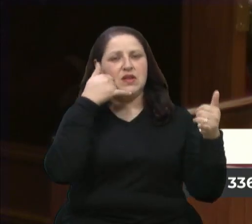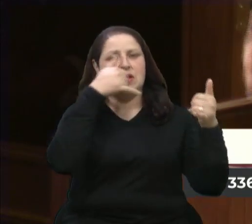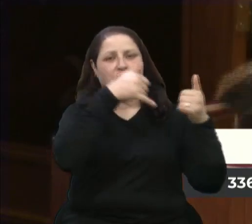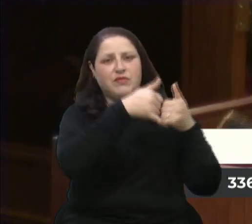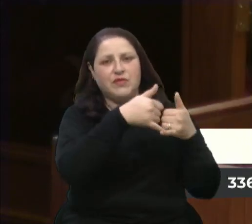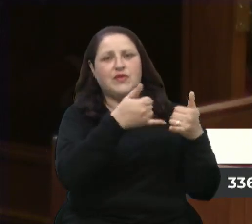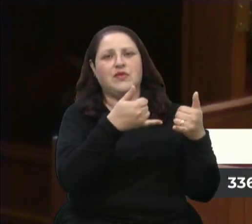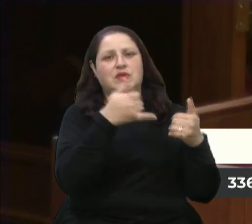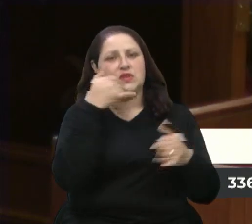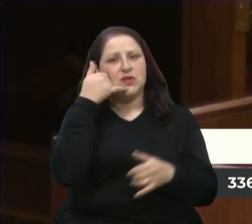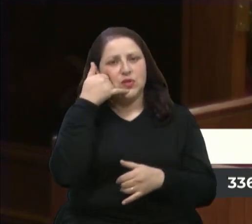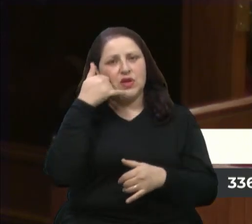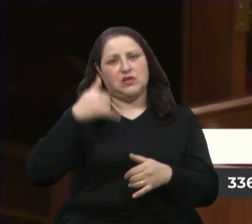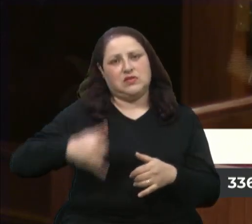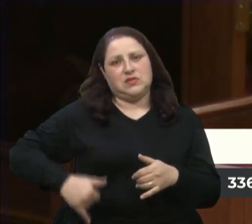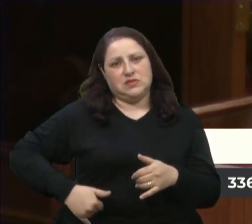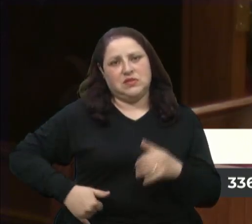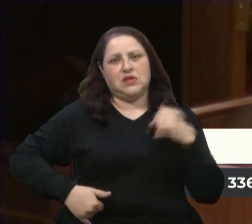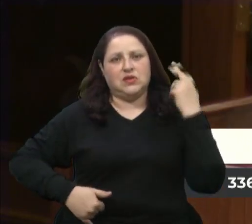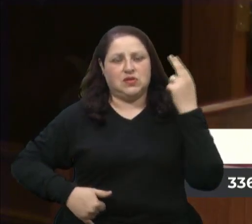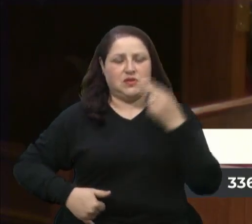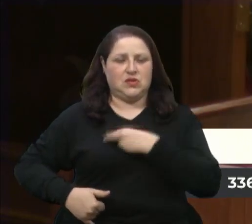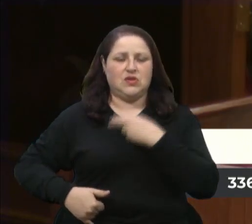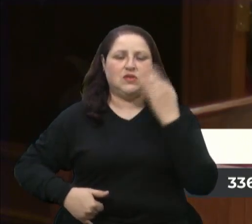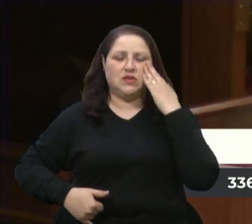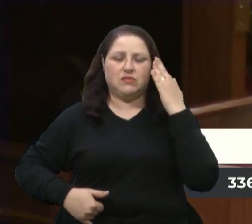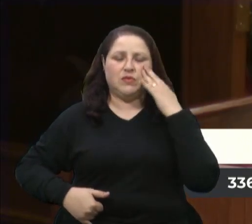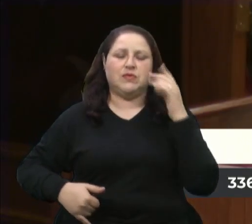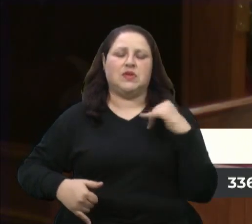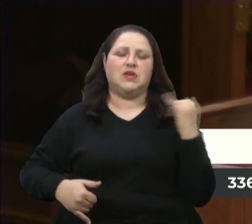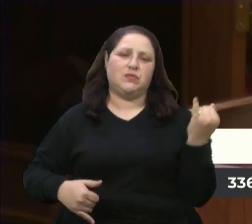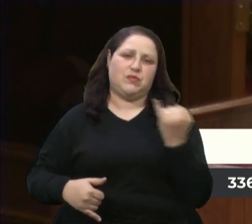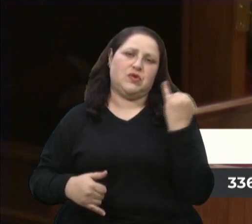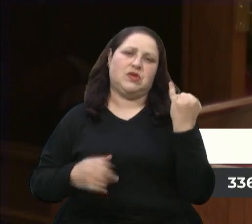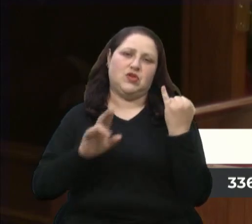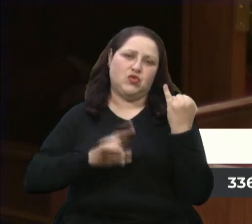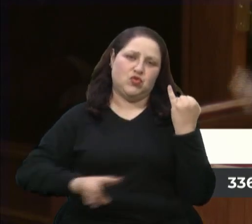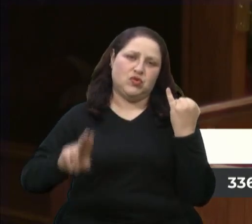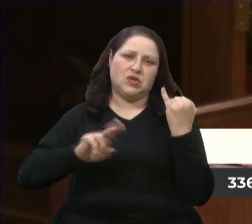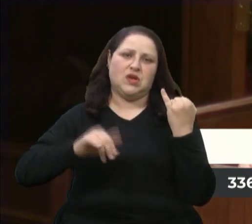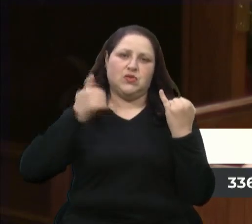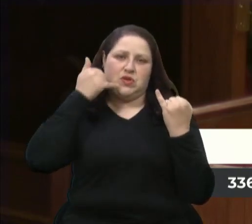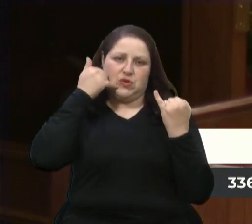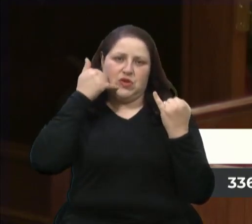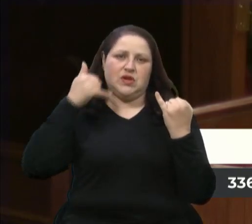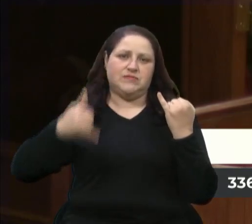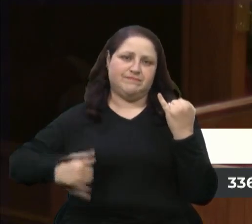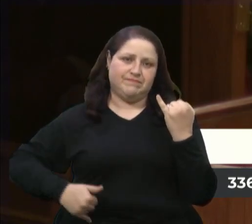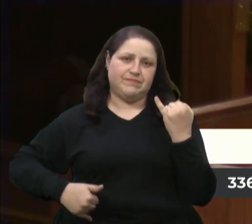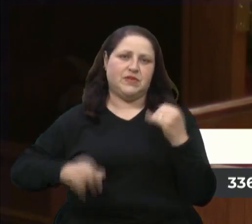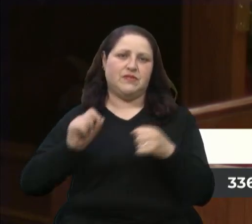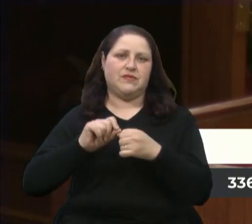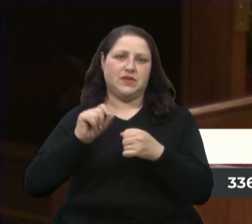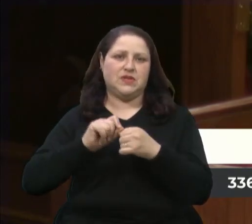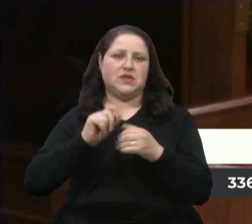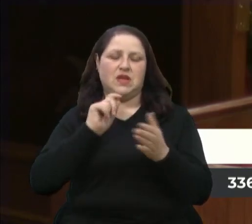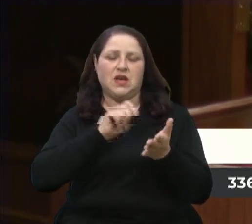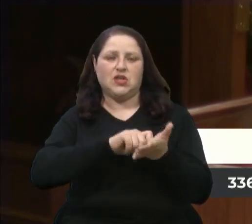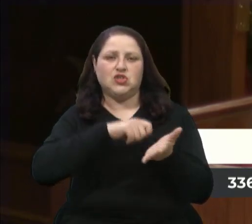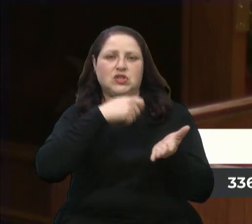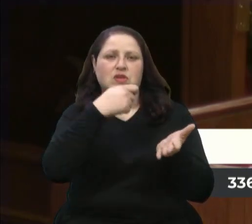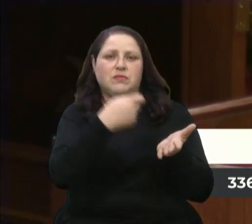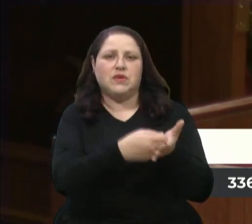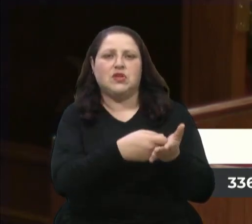do celular, a gente sabe que é muito importante usar essa peça, né, para fazer esse agendamento, para poder